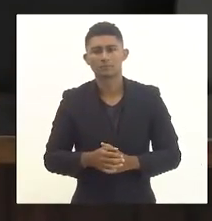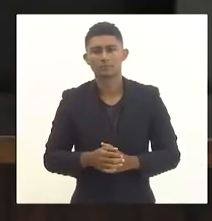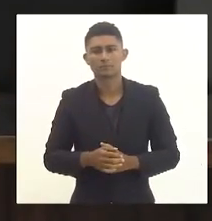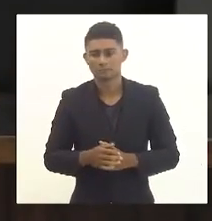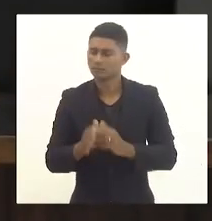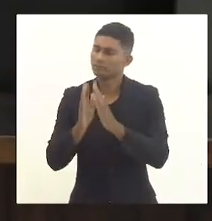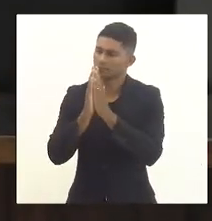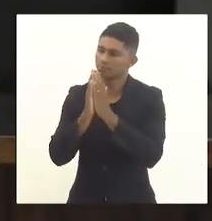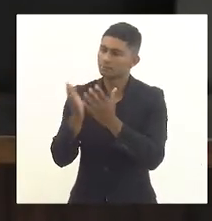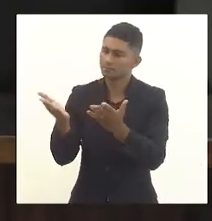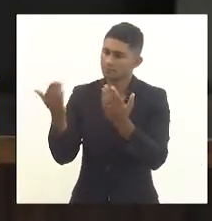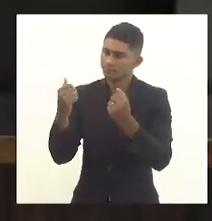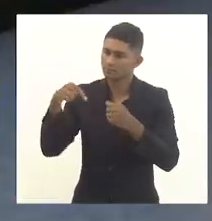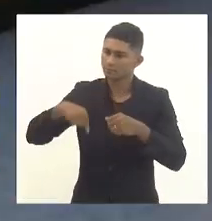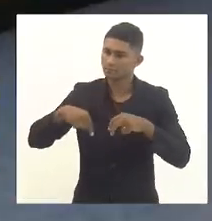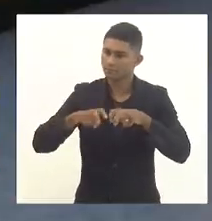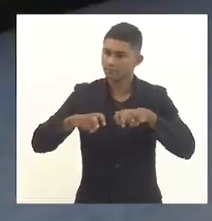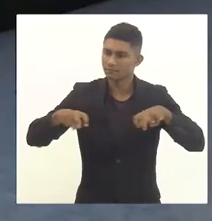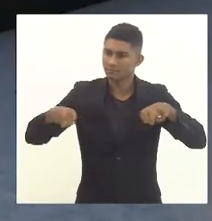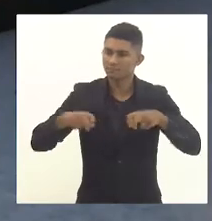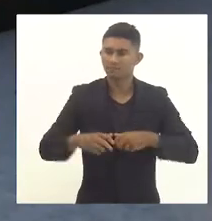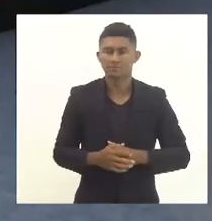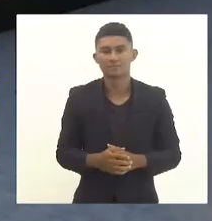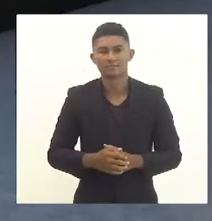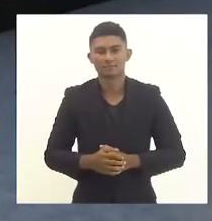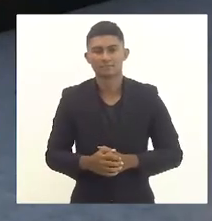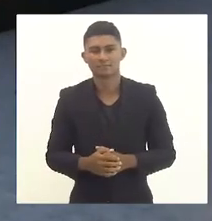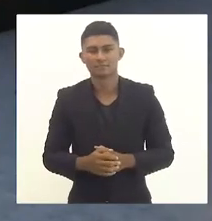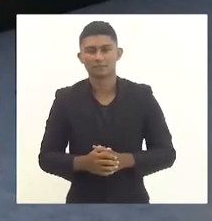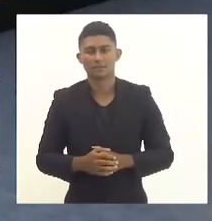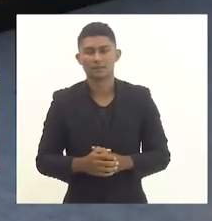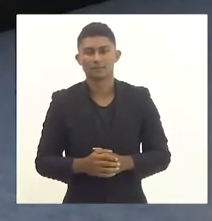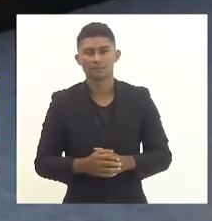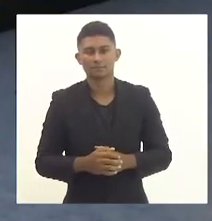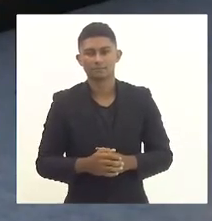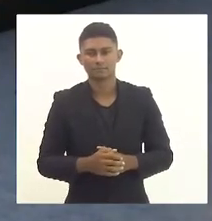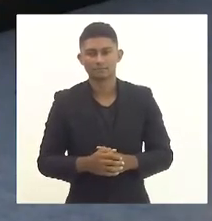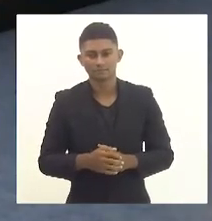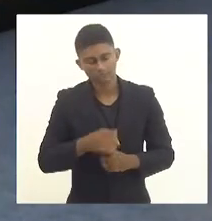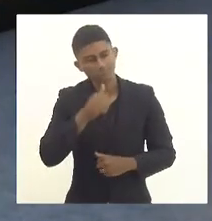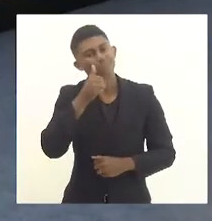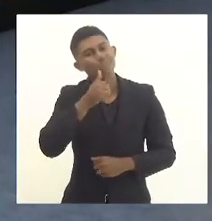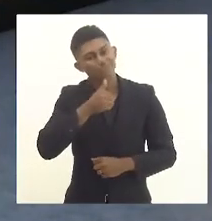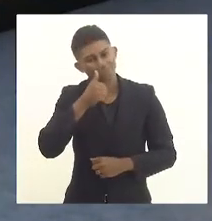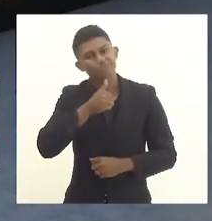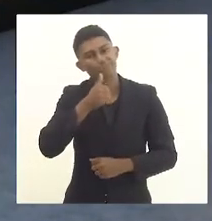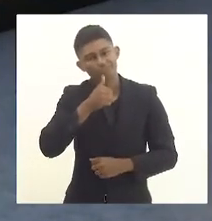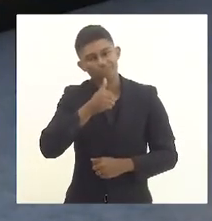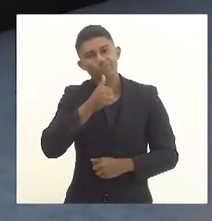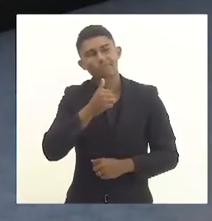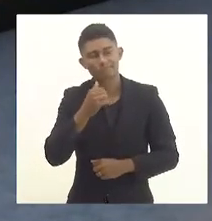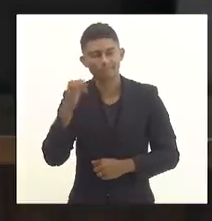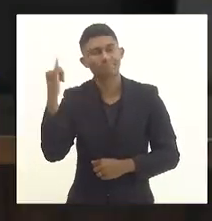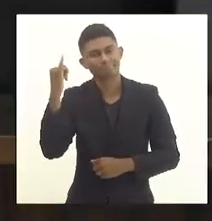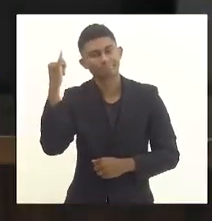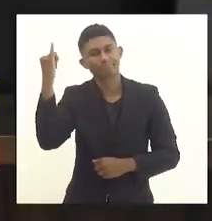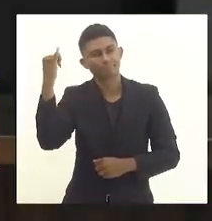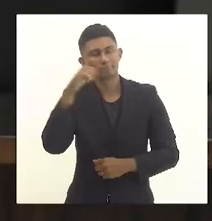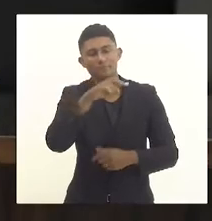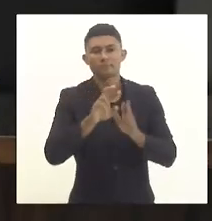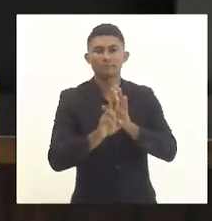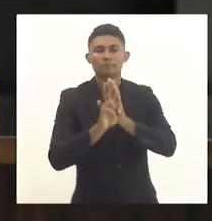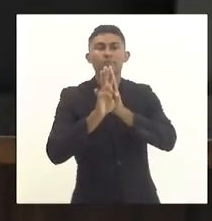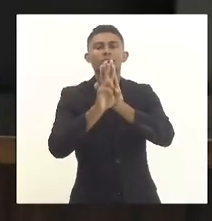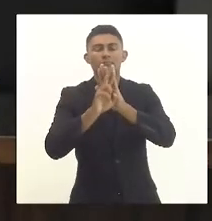Por favor, Sabrina, vem estar à mesa conosco. Uma presença feminina aqui e representante de uma Câmara de Vereadores